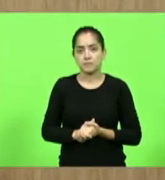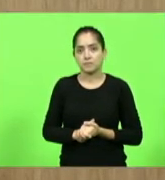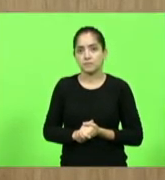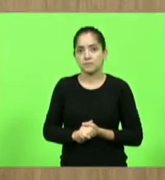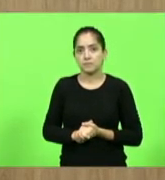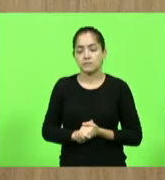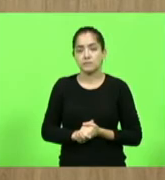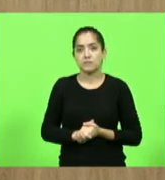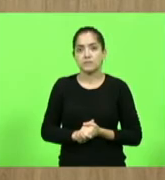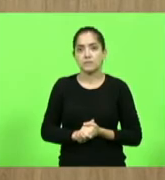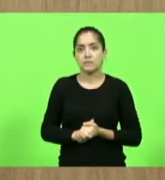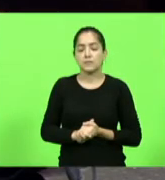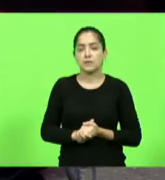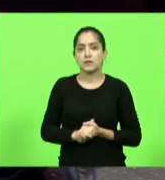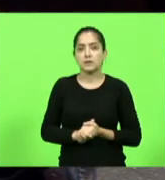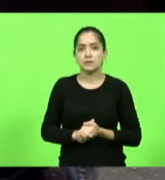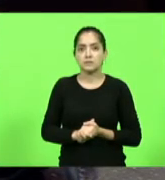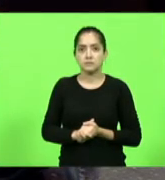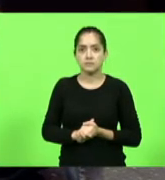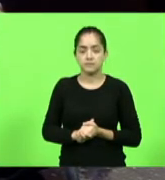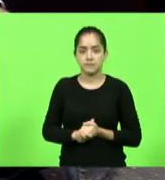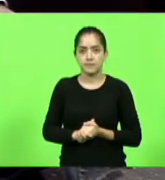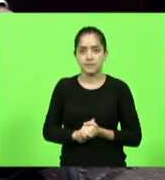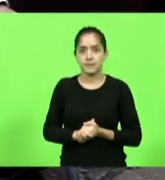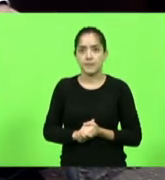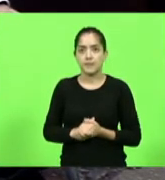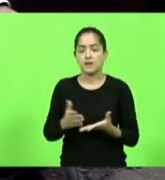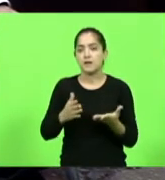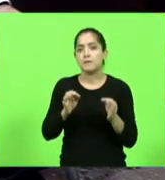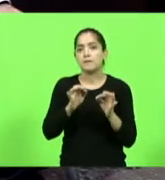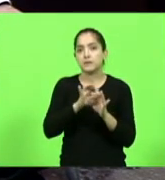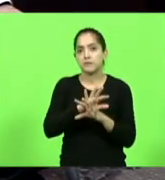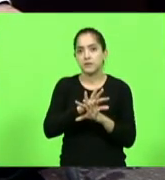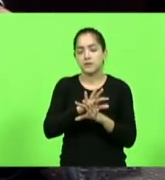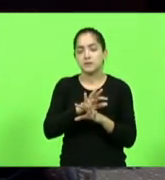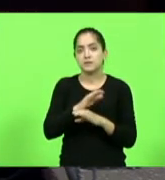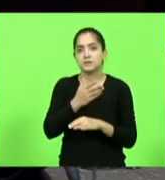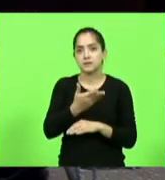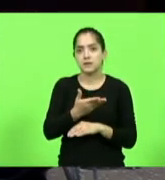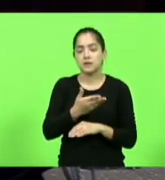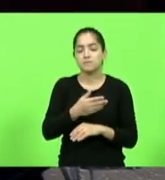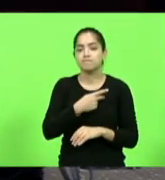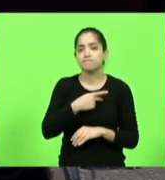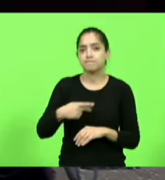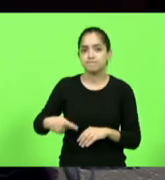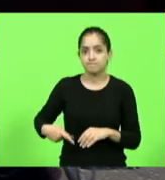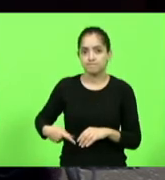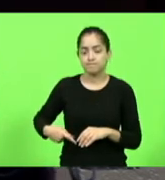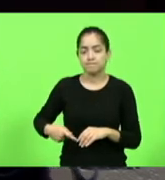Mais um minuto, deputado, para concluir. Para concluir, deputado presidente Berlanda,